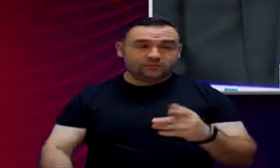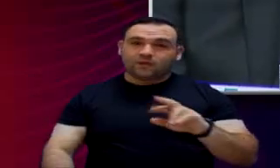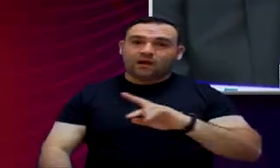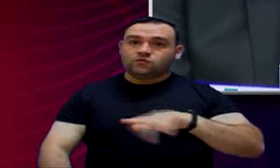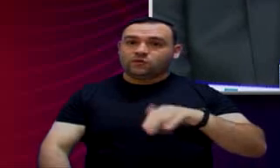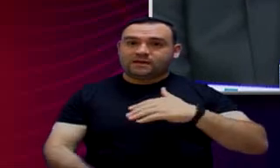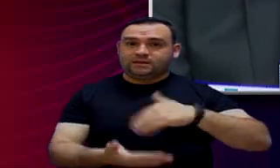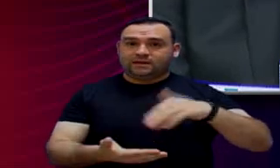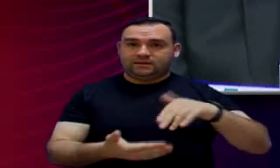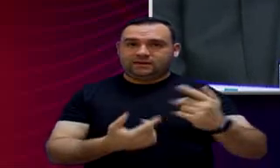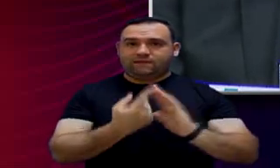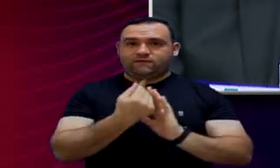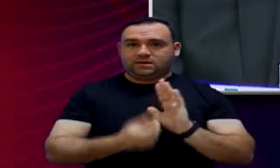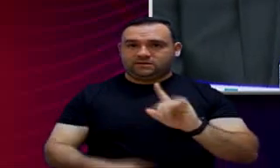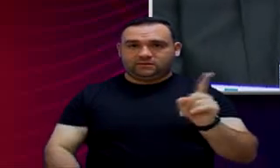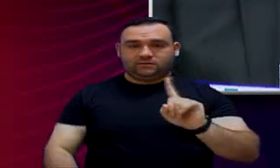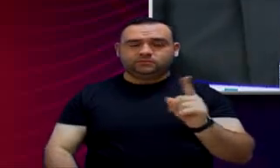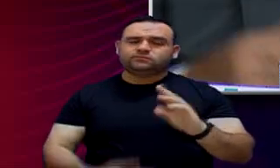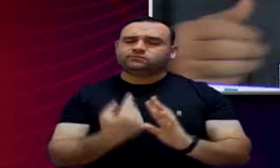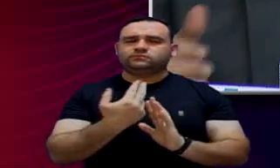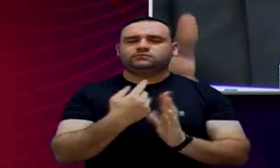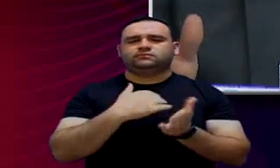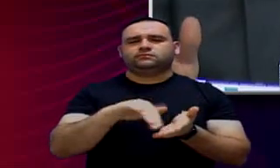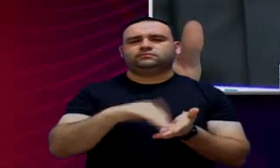cabe a secretaria da fazenda